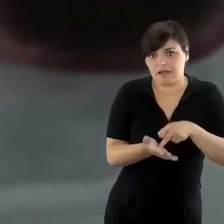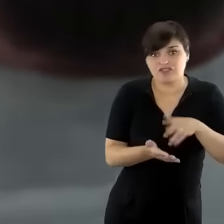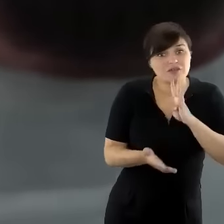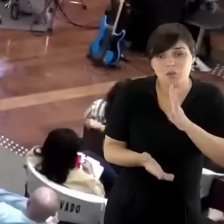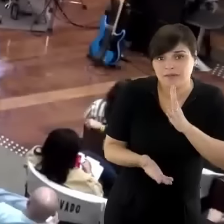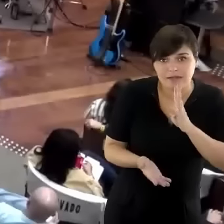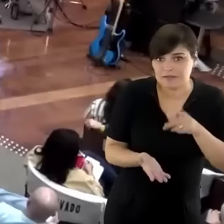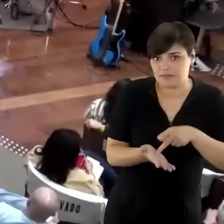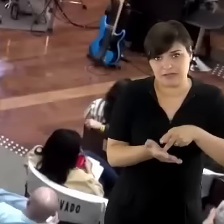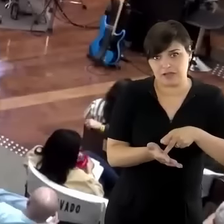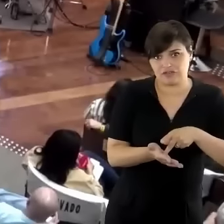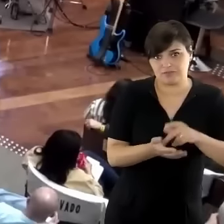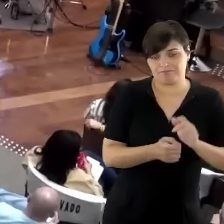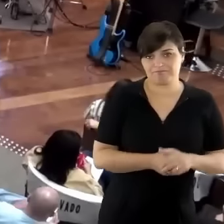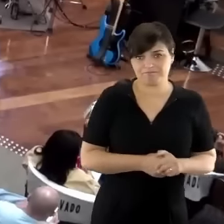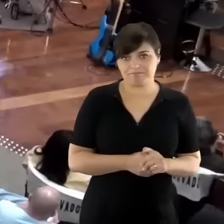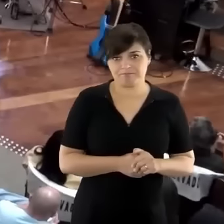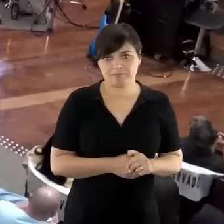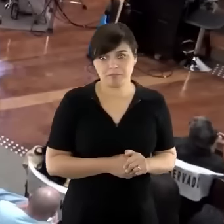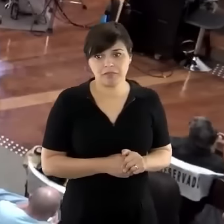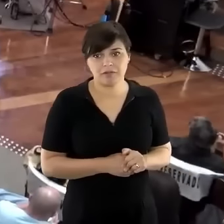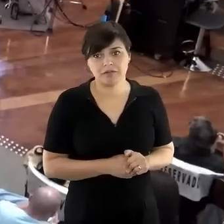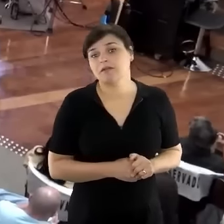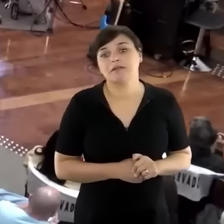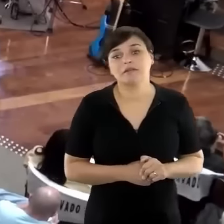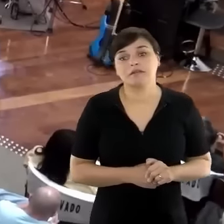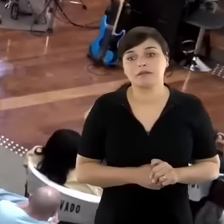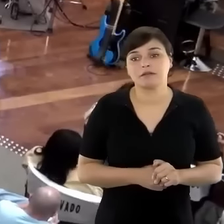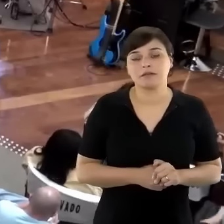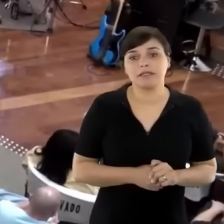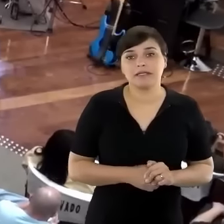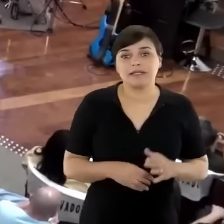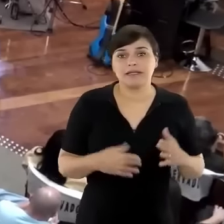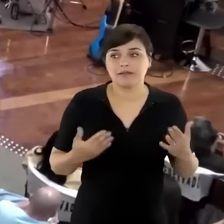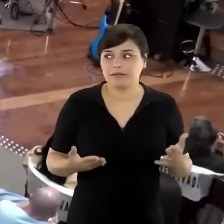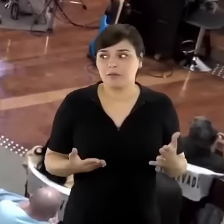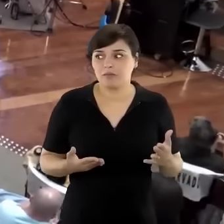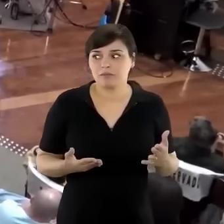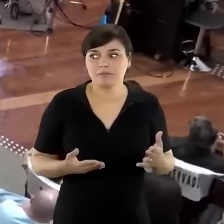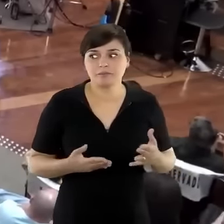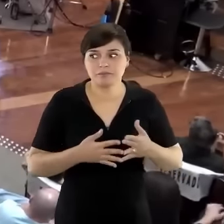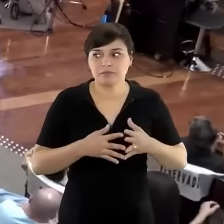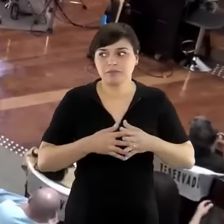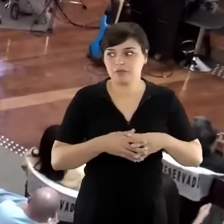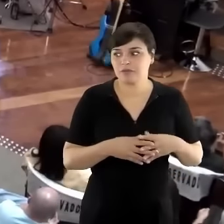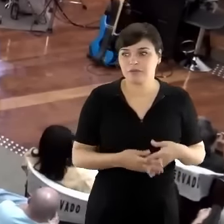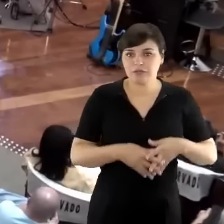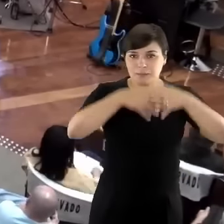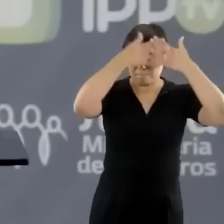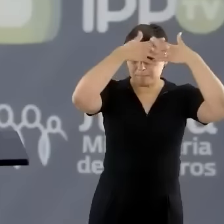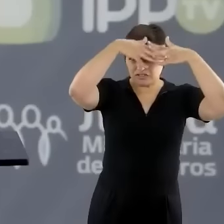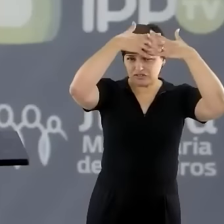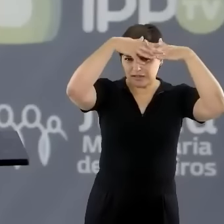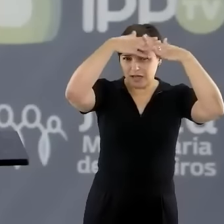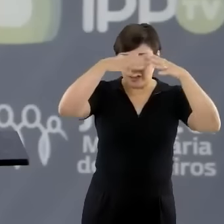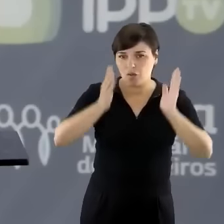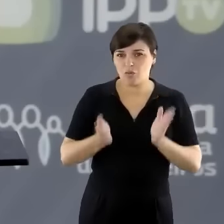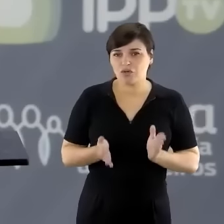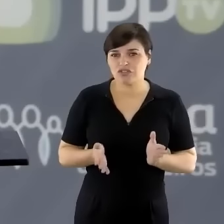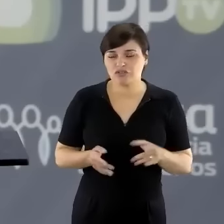animais eu gostaria de meditar com vocês hoje sobre um homem brigado com Deus